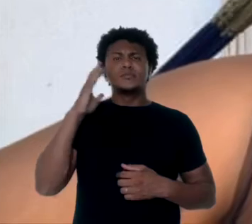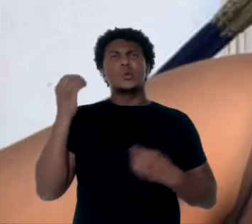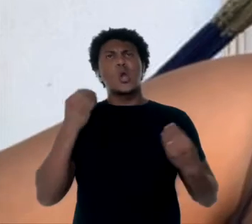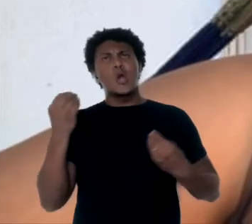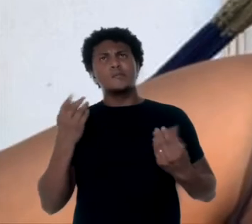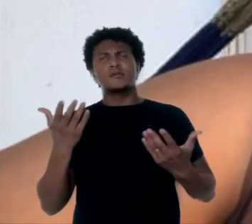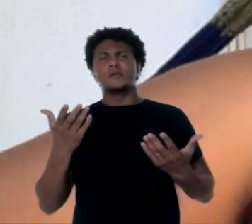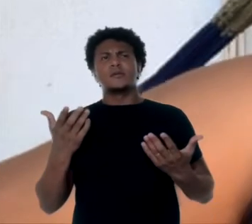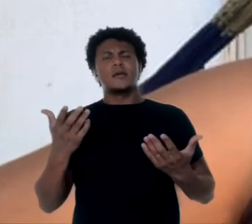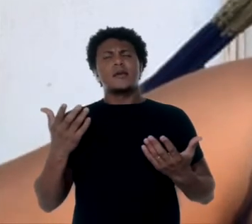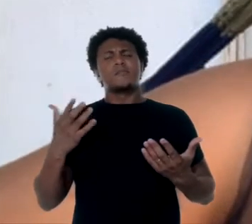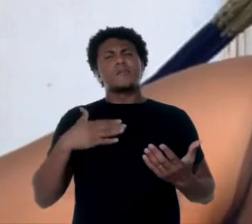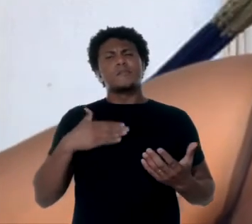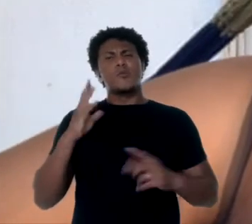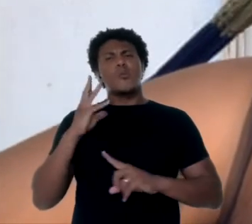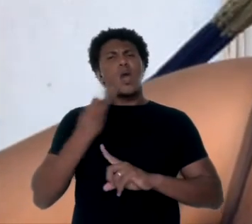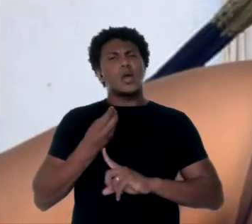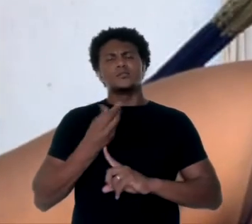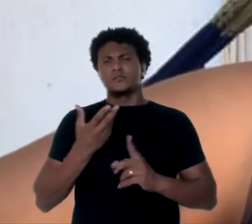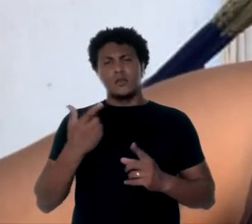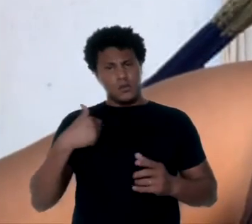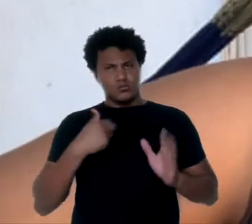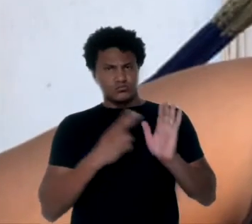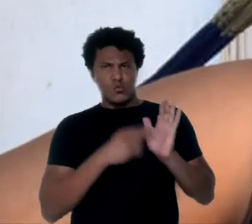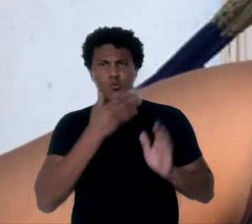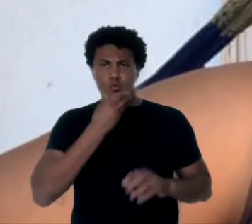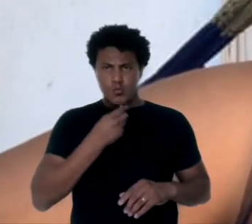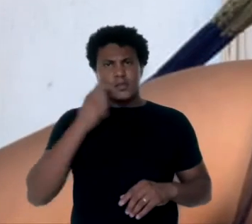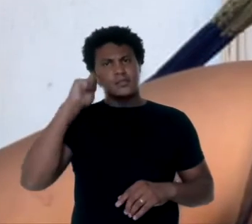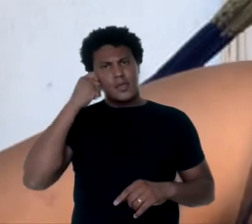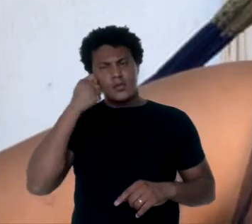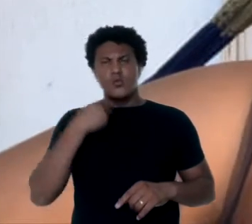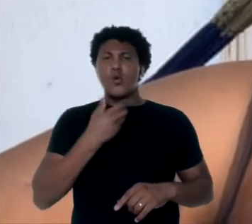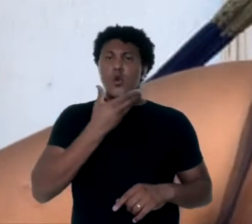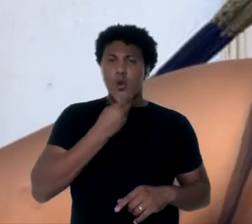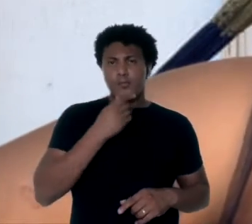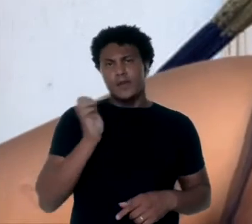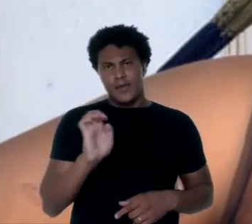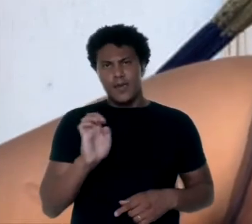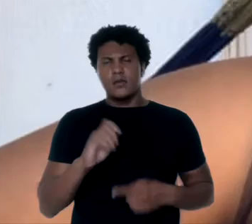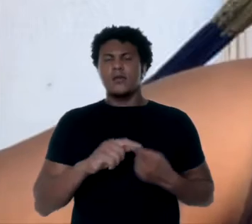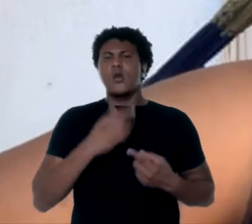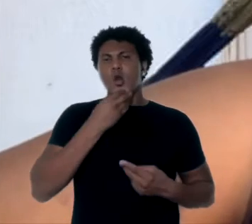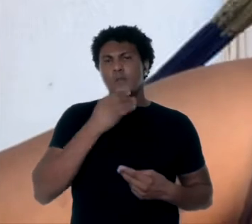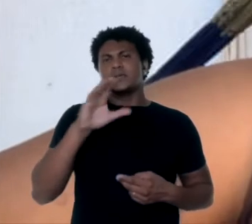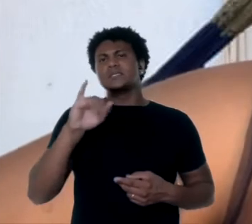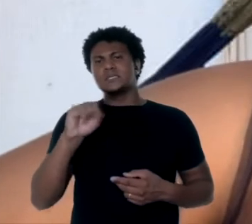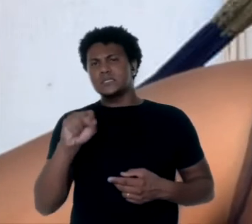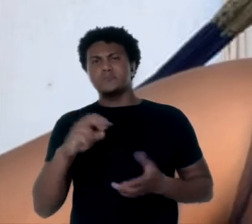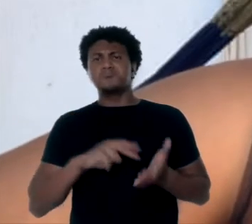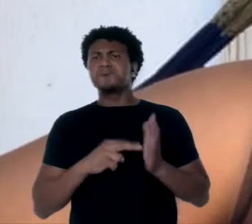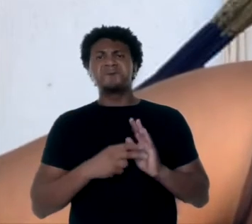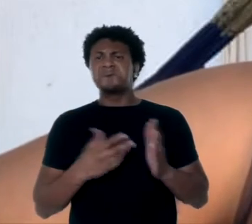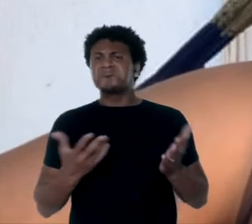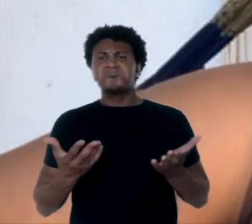como o que é que eu posso fazer com a minha arte drag. Eu sou um homem negro, eu sou um homem gay, homem cis. O